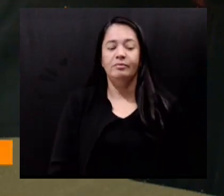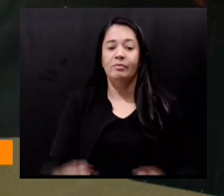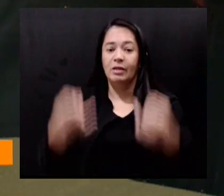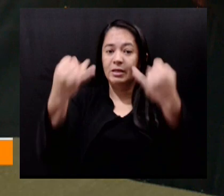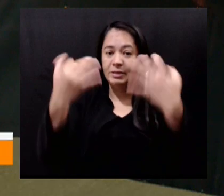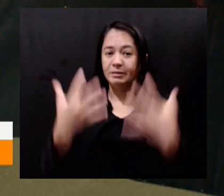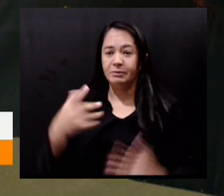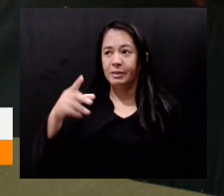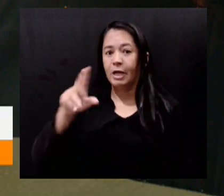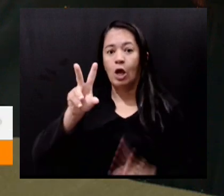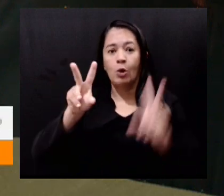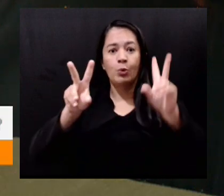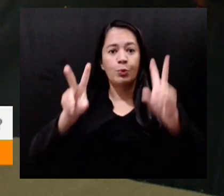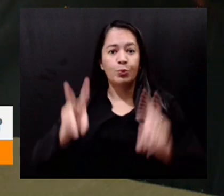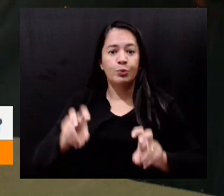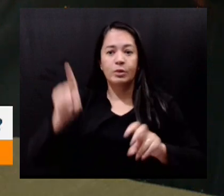na